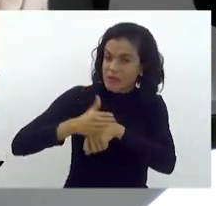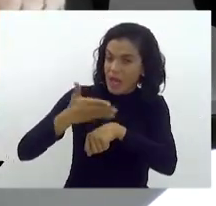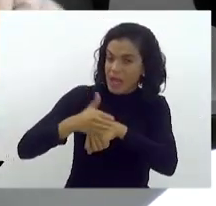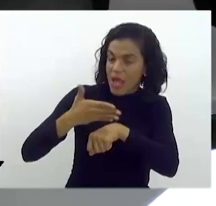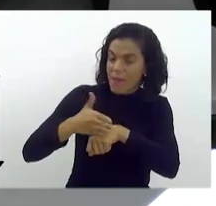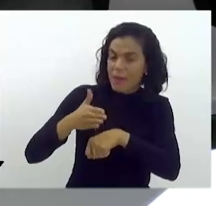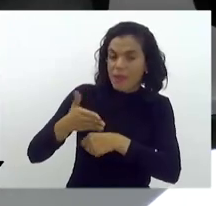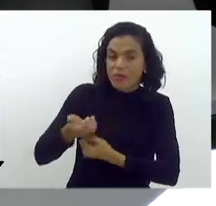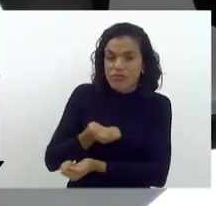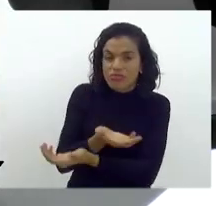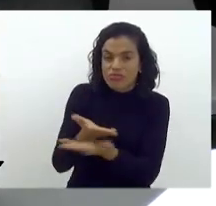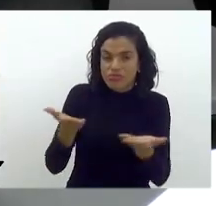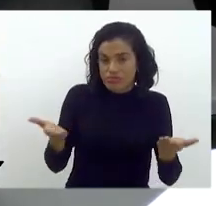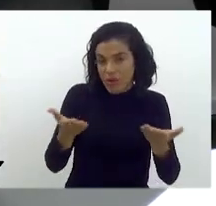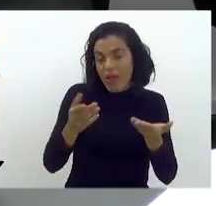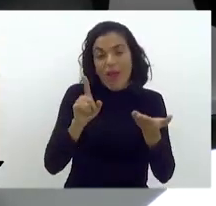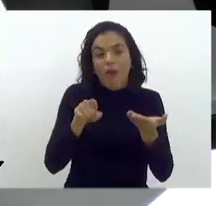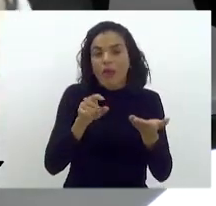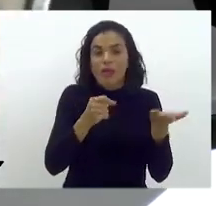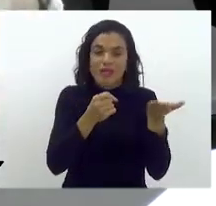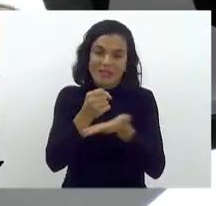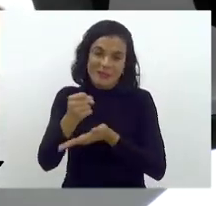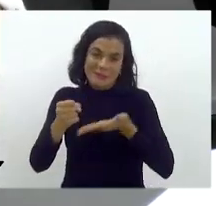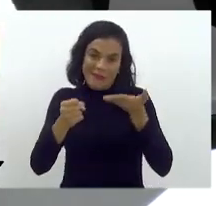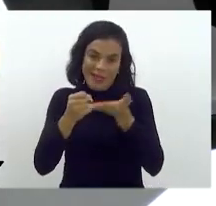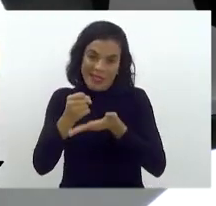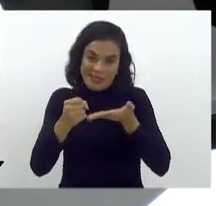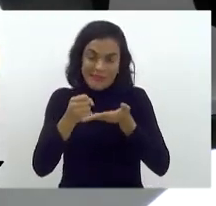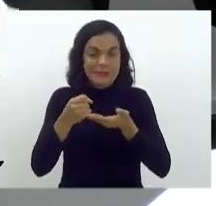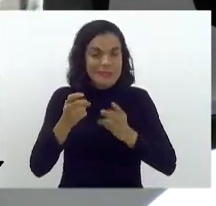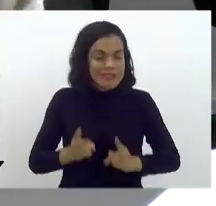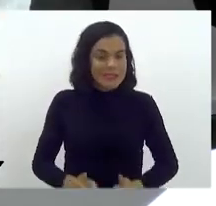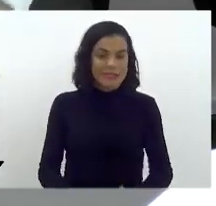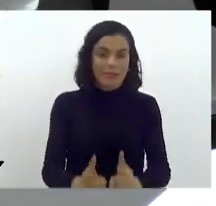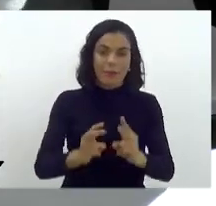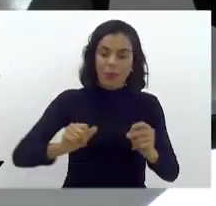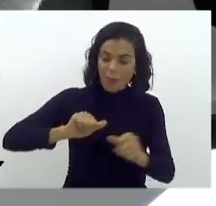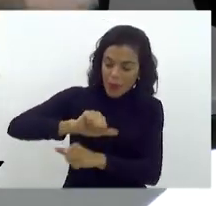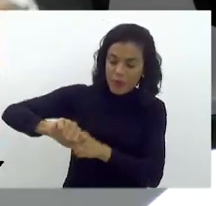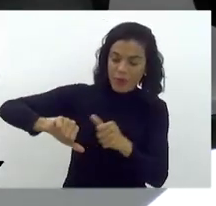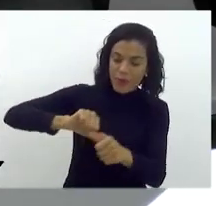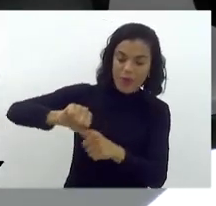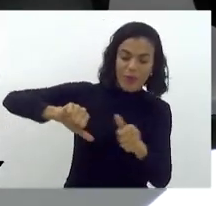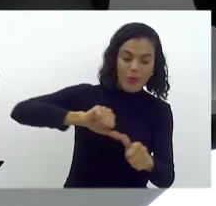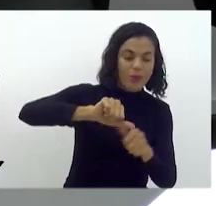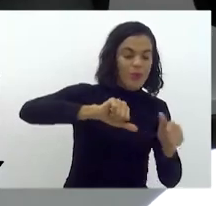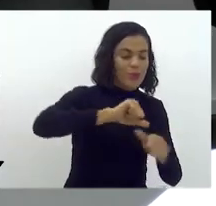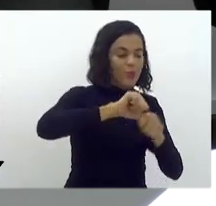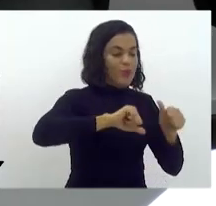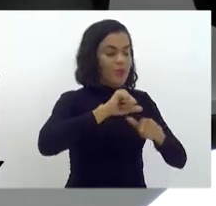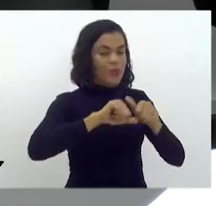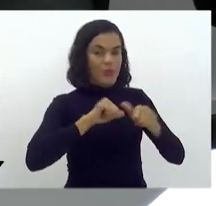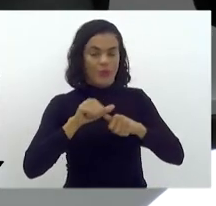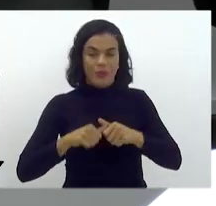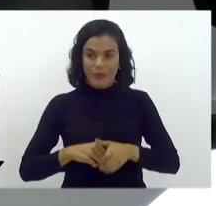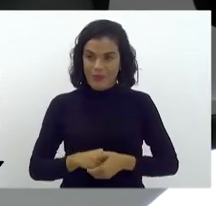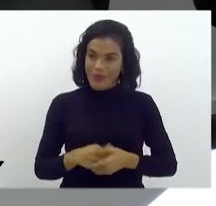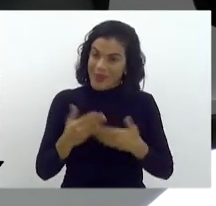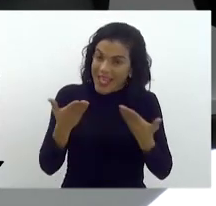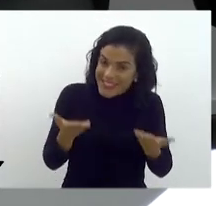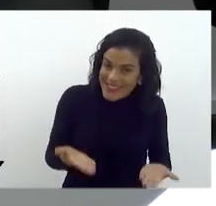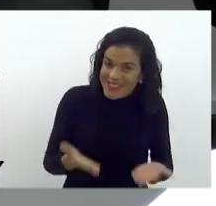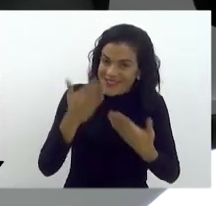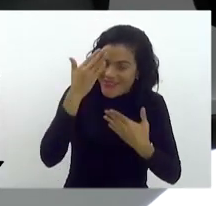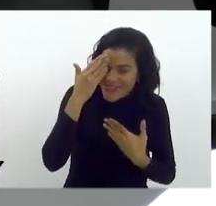em relação à violência contra mulher é o básico e é o que tem que ser constante também porque vai mudar a forma da gente compreender é isso